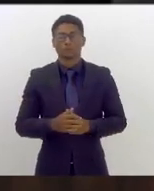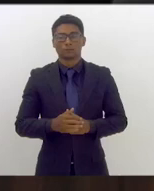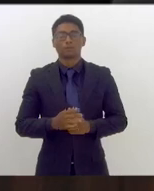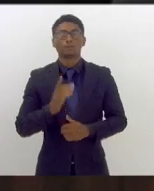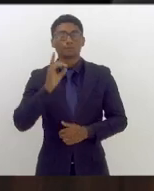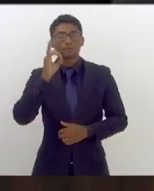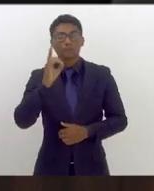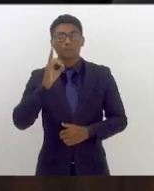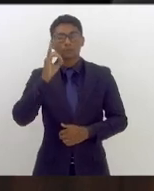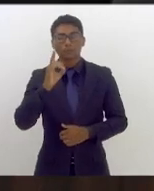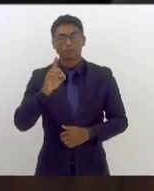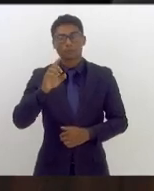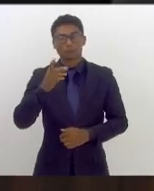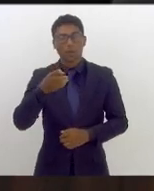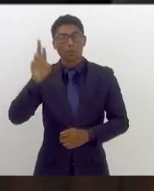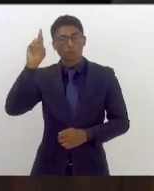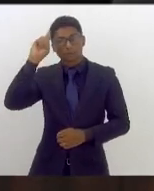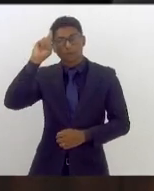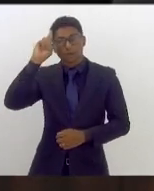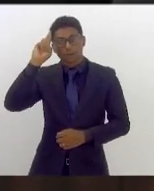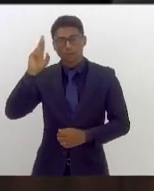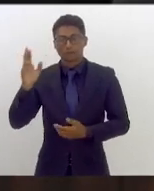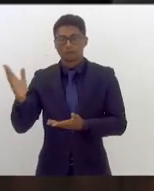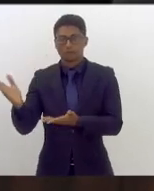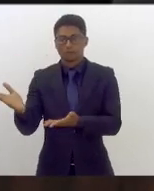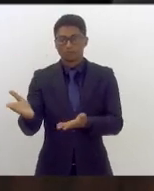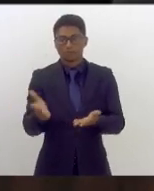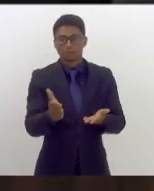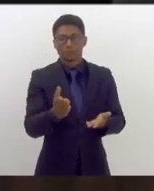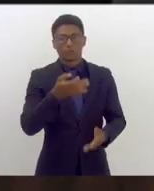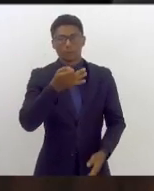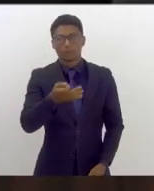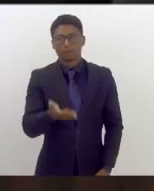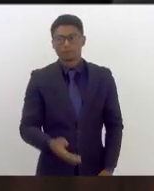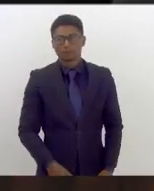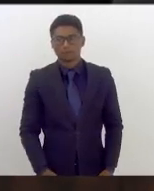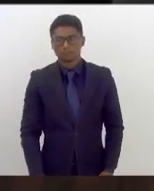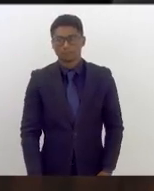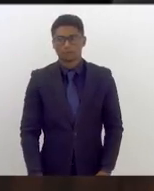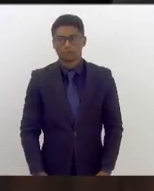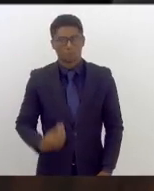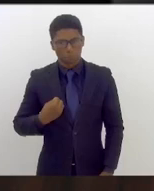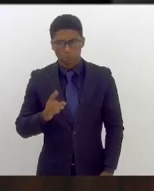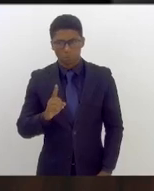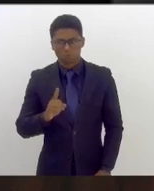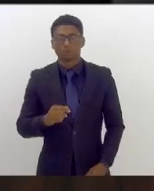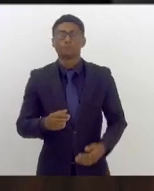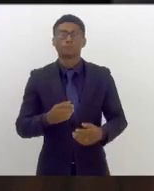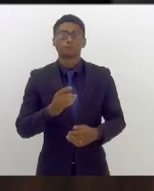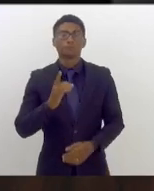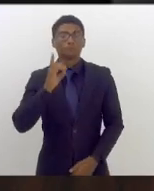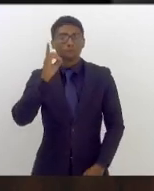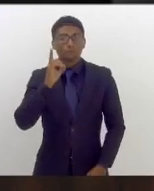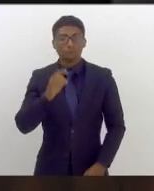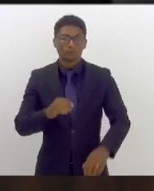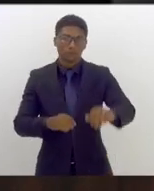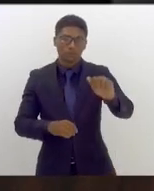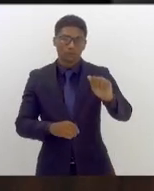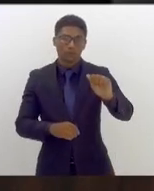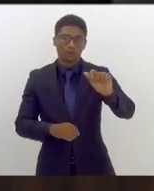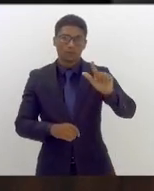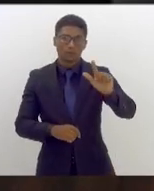Deputado Rosemberg Reis Deputado Rosemberg Reis Deputado Alexandre Freitas